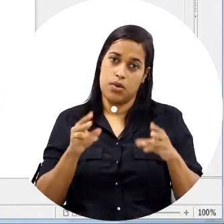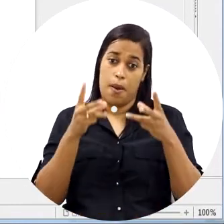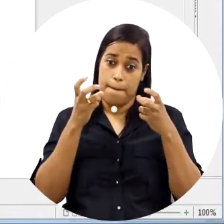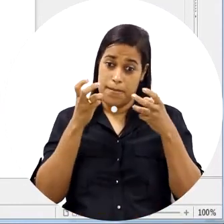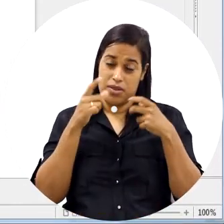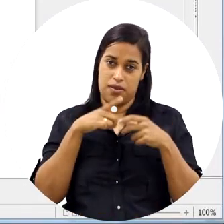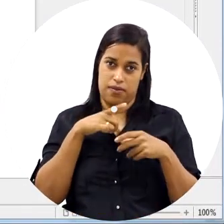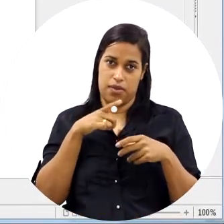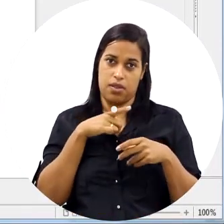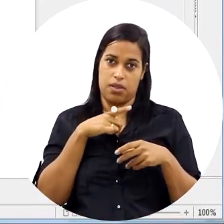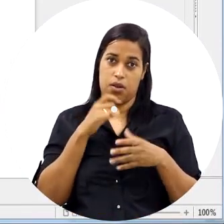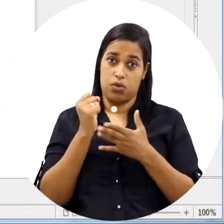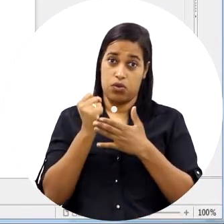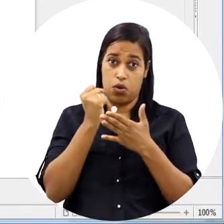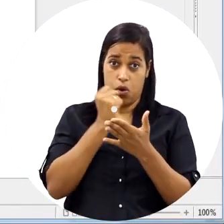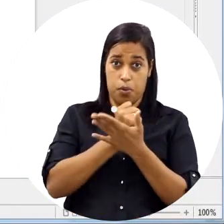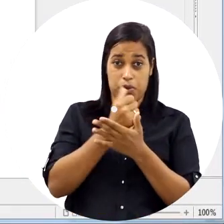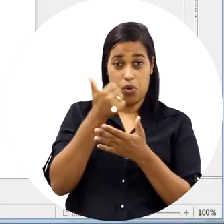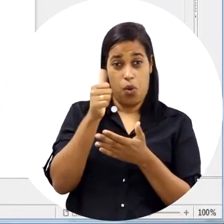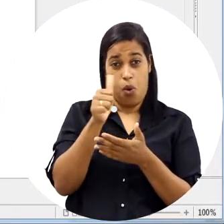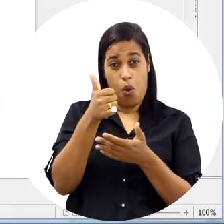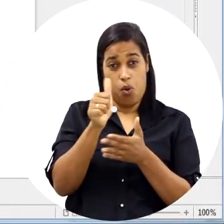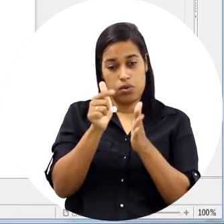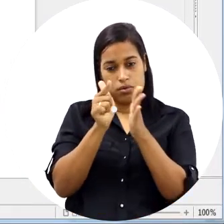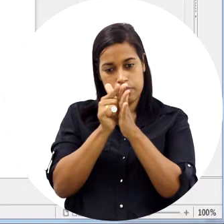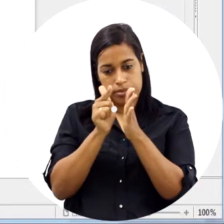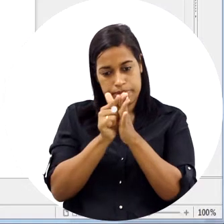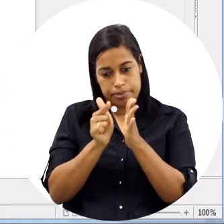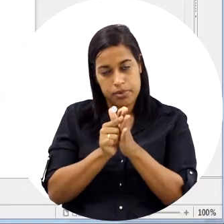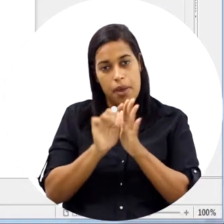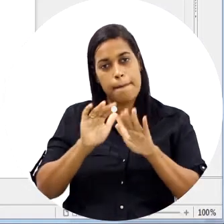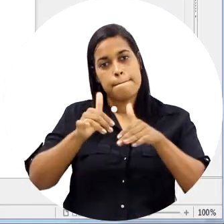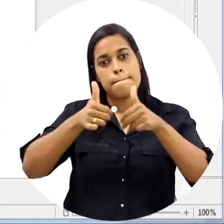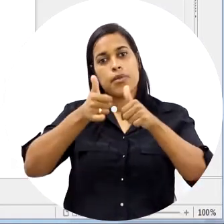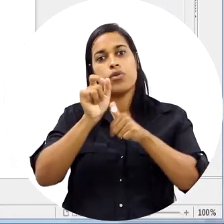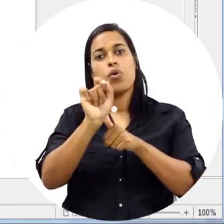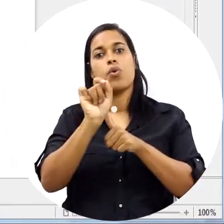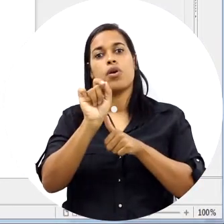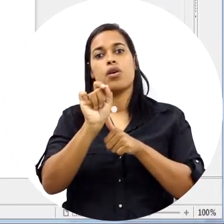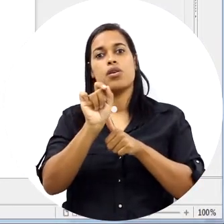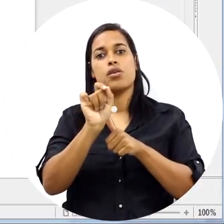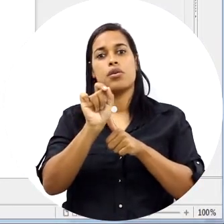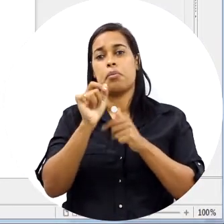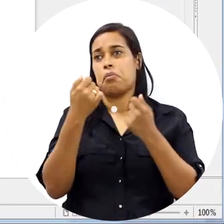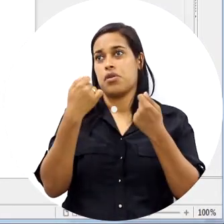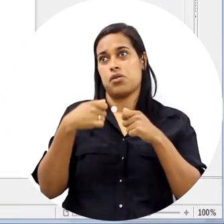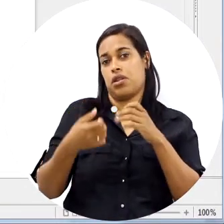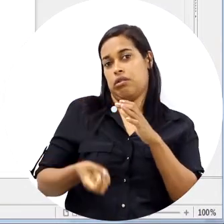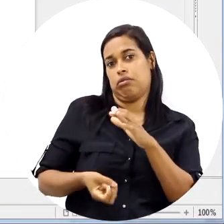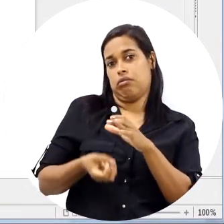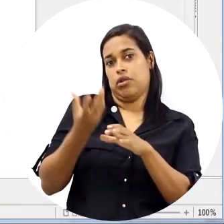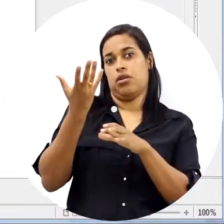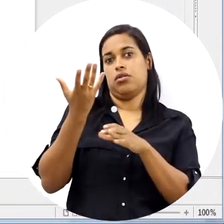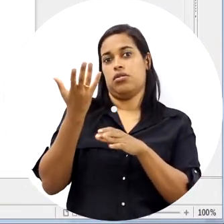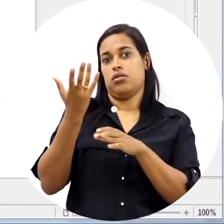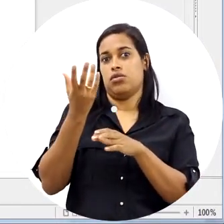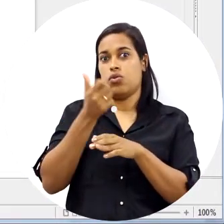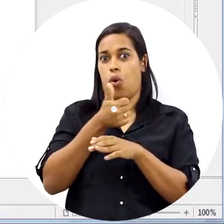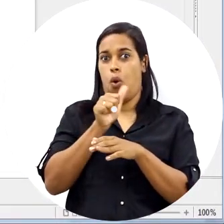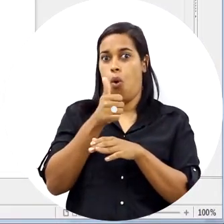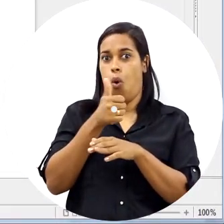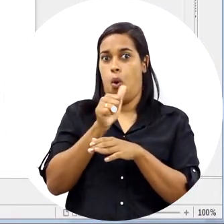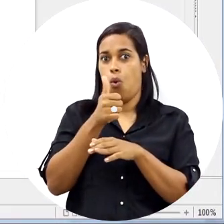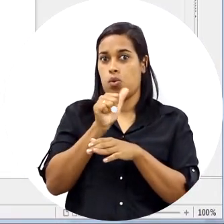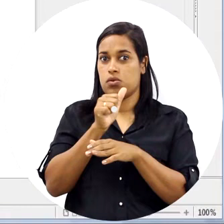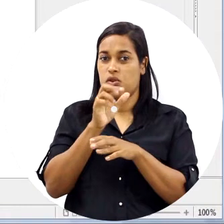observa aqui que a gente tem um documento com 11 páginas. O que melhorou para você, otimizou, porque você não precisou estar criando essas 11